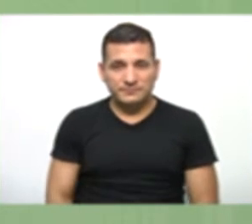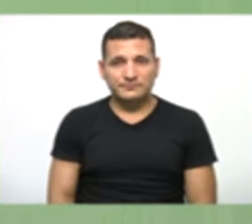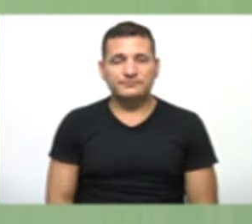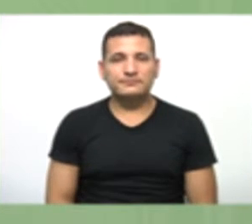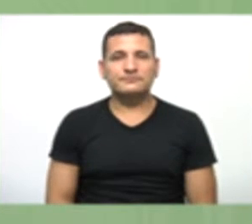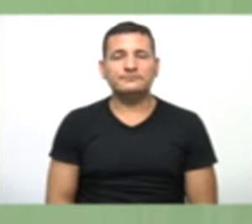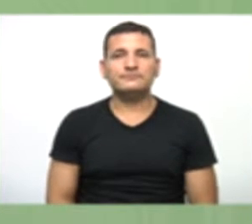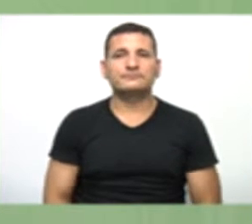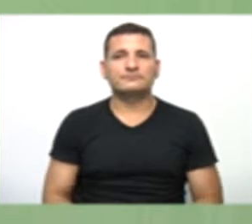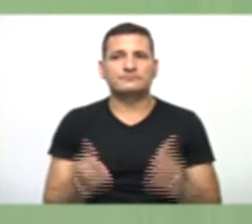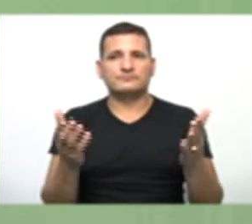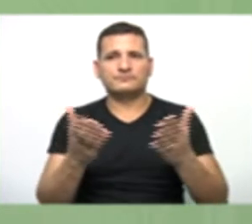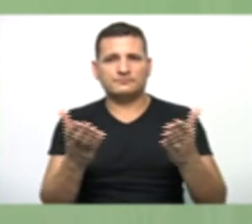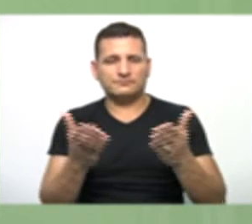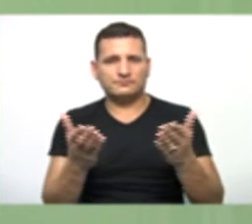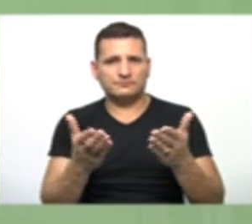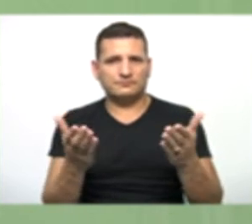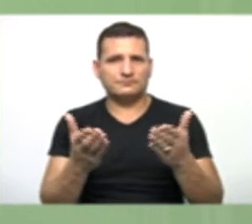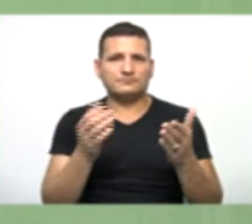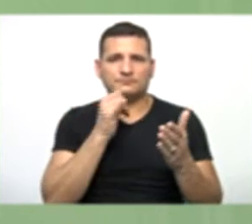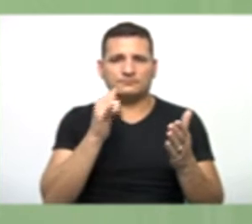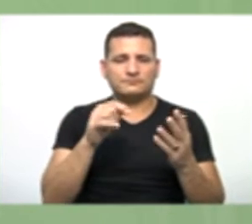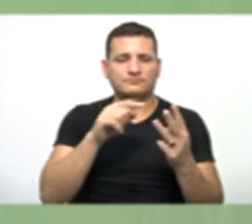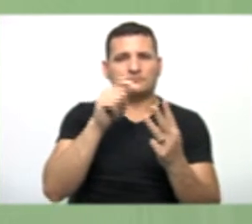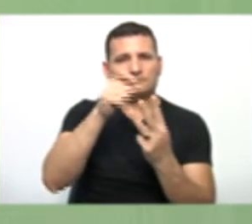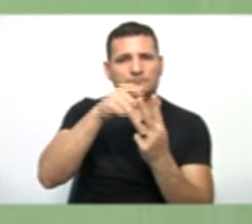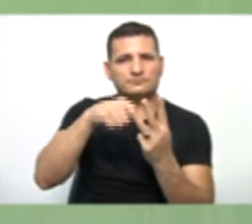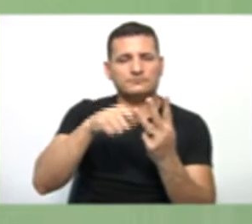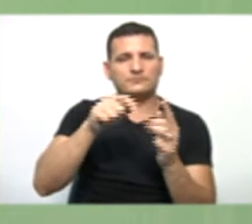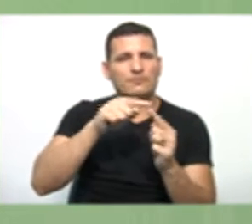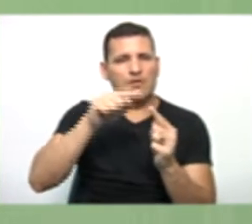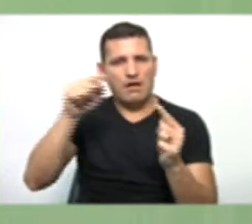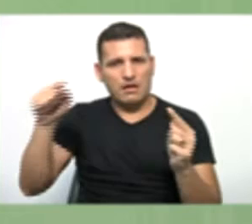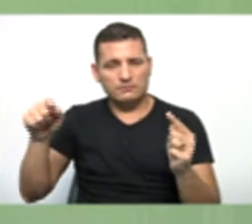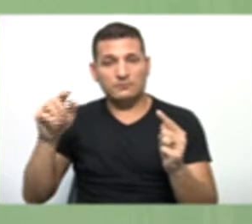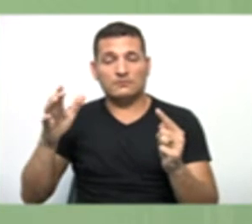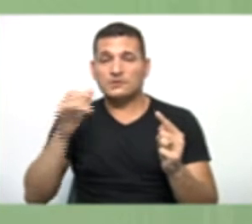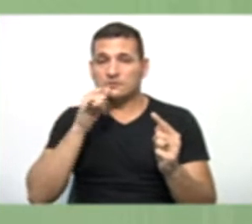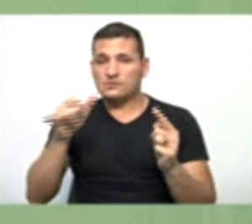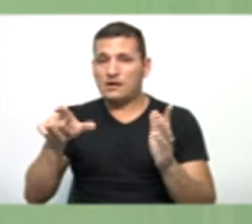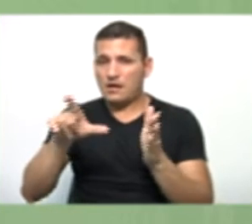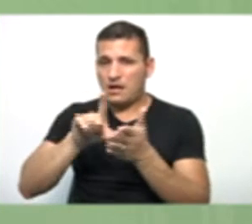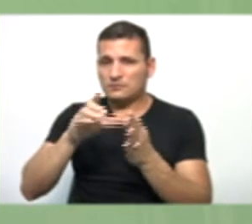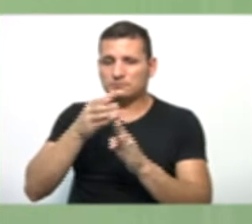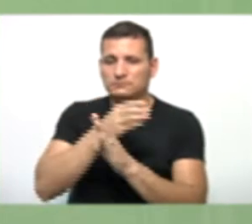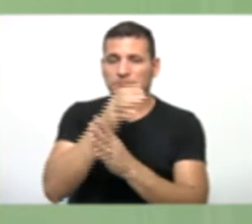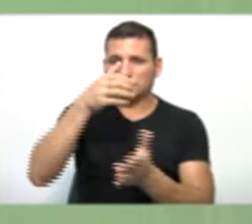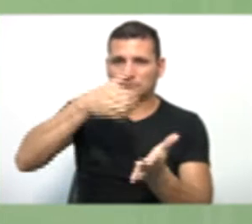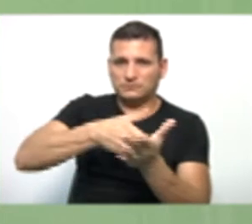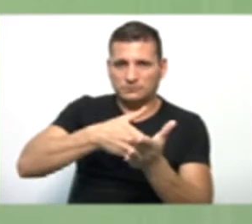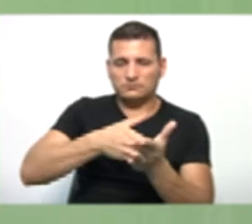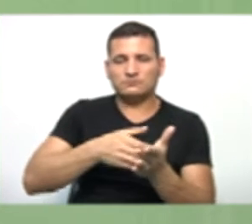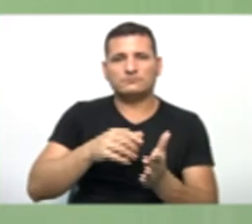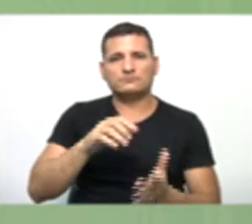de hoje, que venceria daqui a 3 meses com 3.000, na data de hoje vai ser de